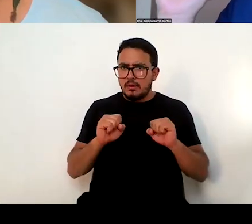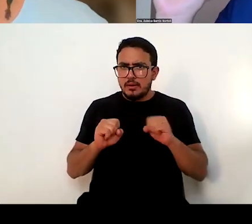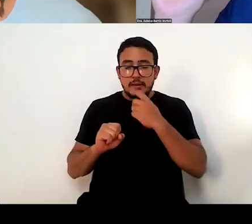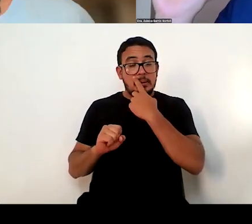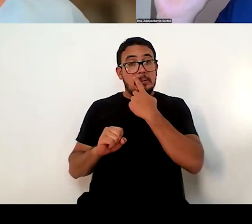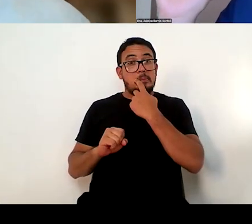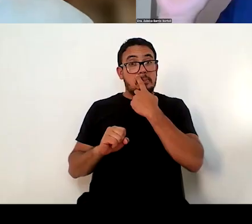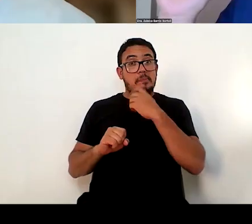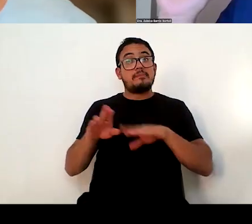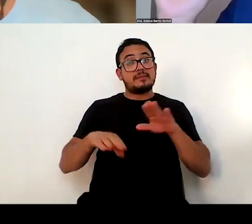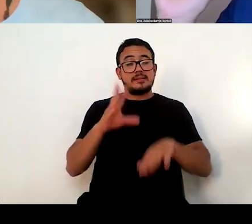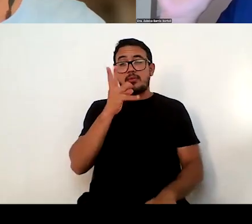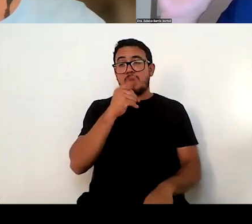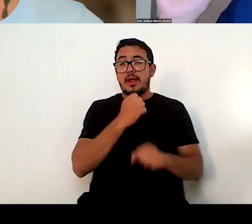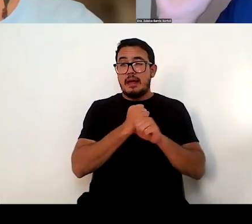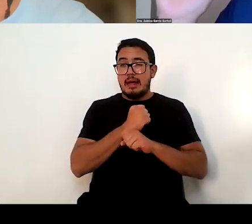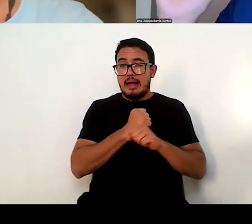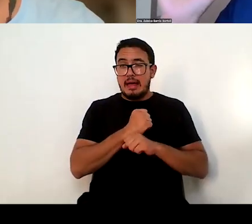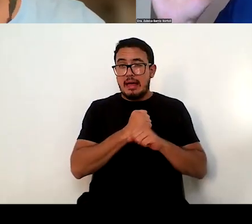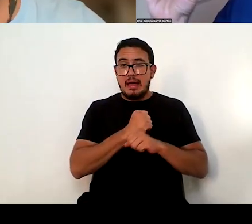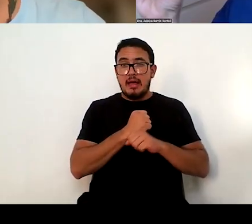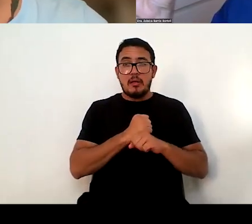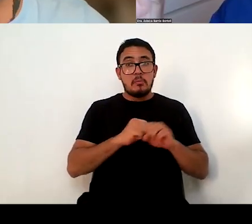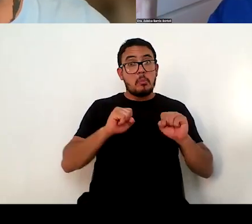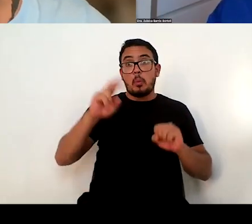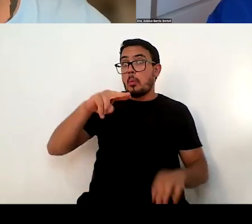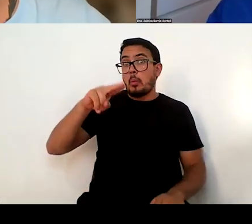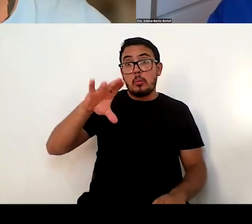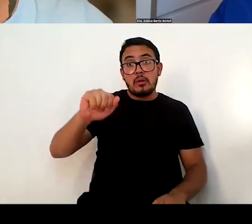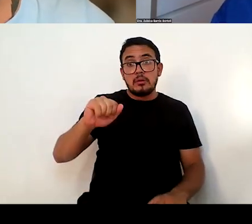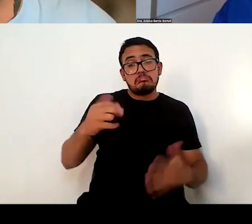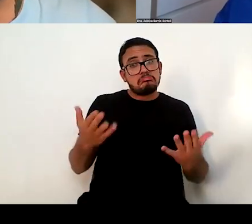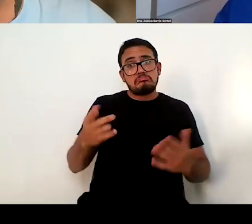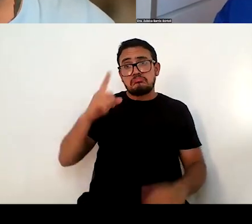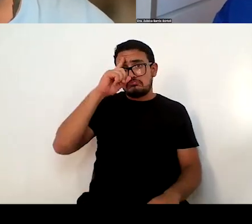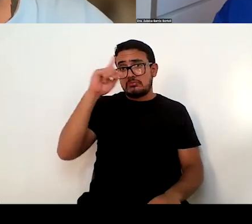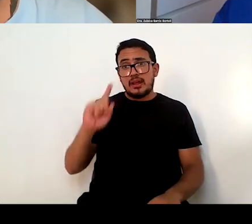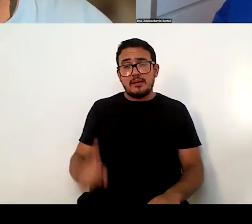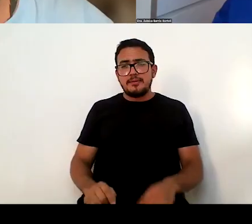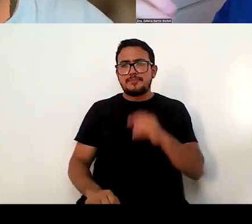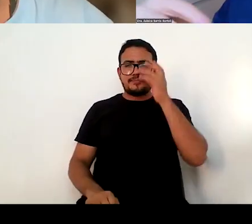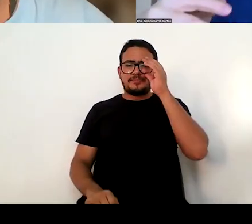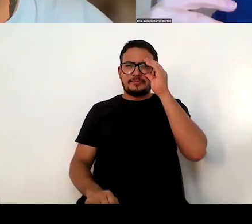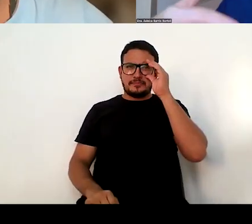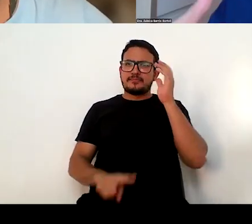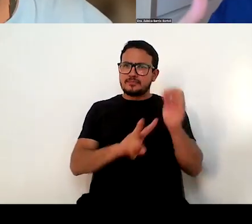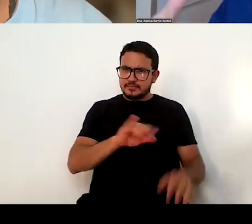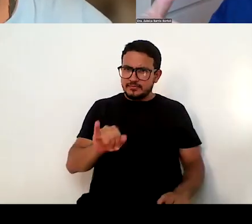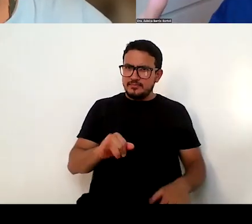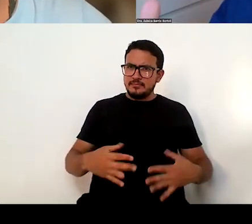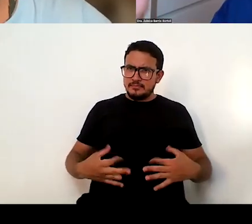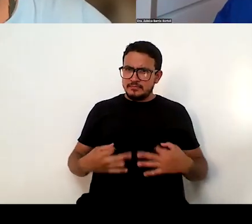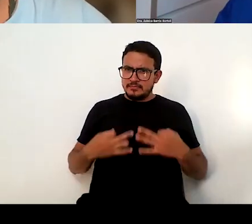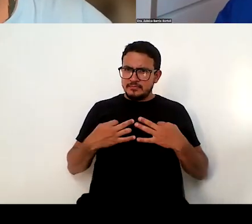Hum, nunca vire. Isso a gente não sabe, tá? Quanto tempo que vai demorar e se vai virar ou não. A gente sabe que tem